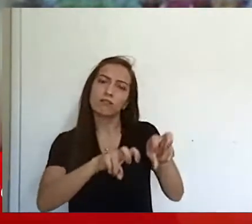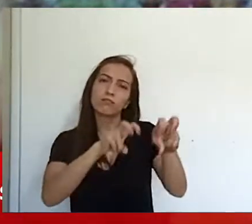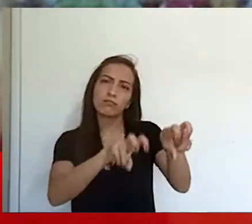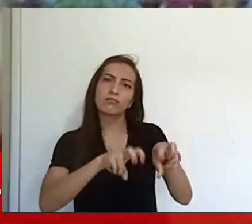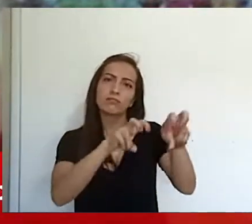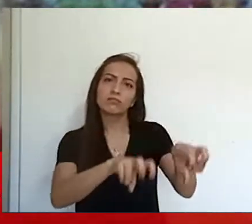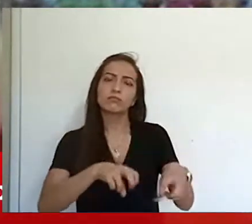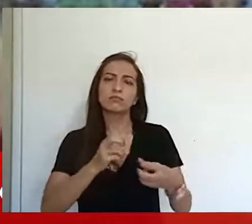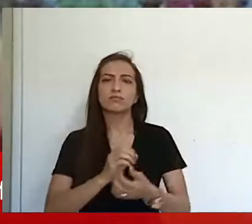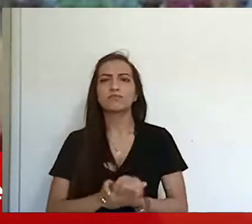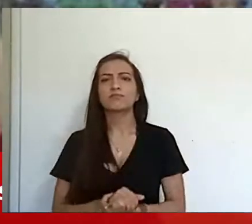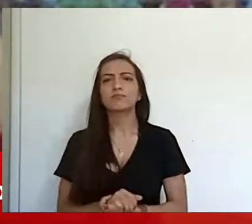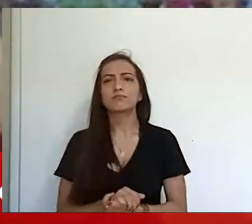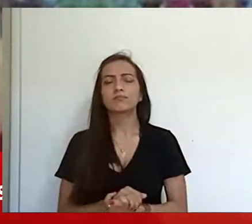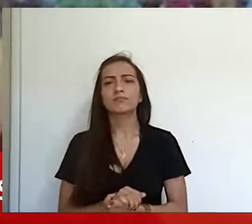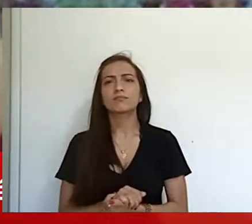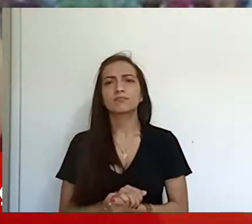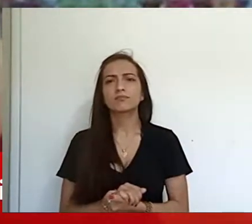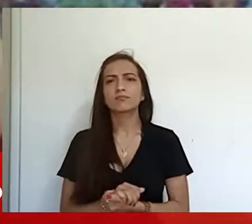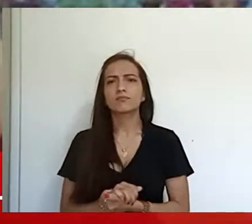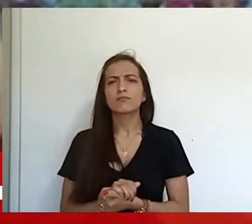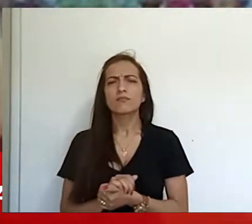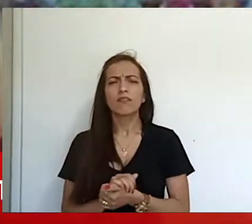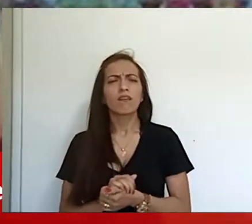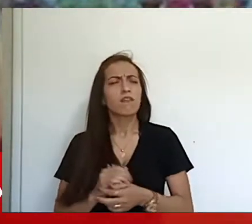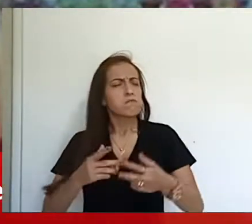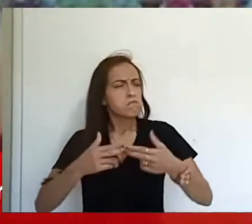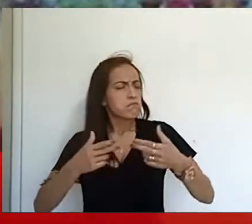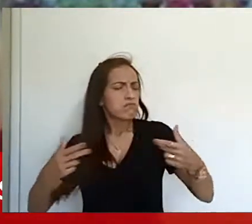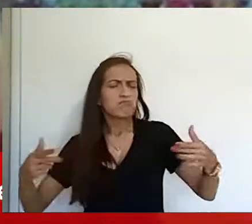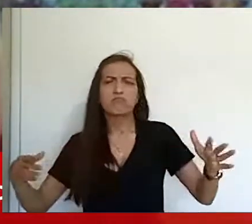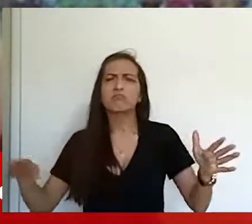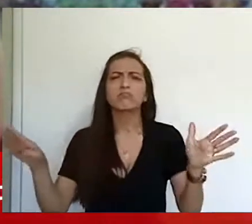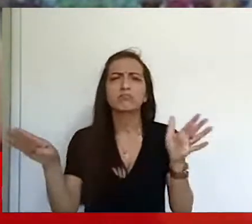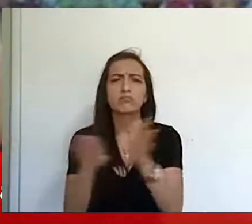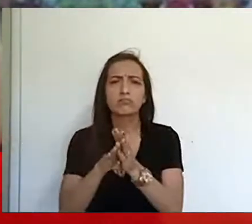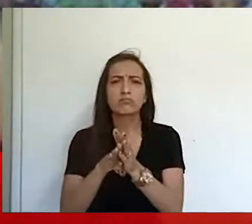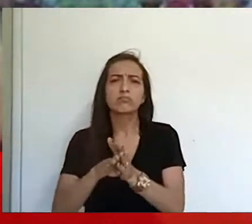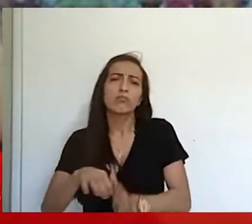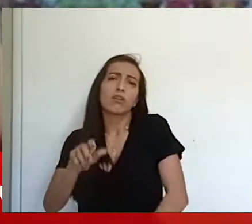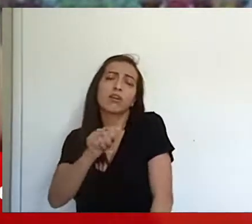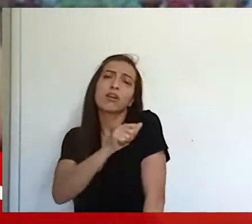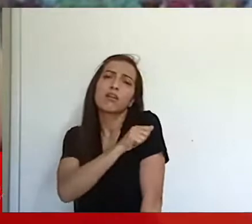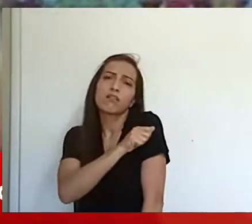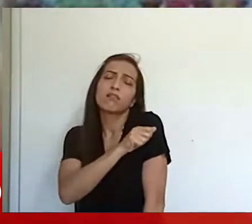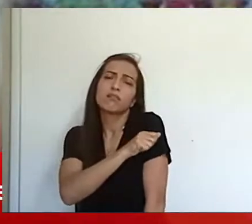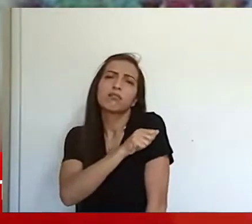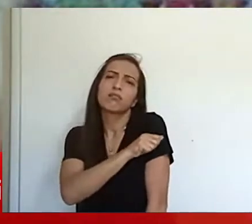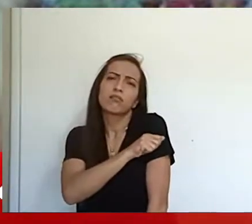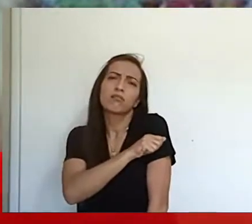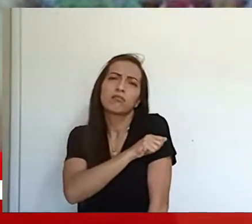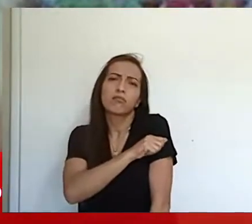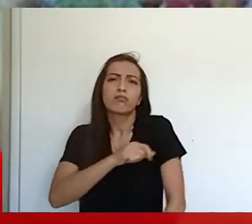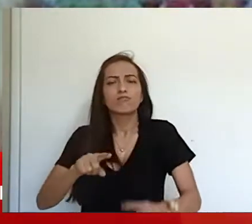Que é um instrumento que chega até os estudantes, pelo menos até uma boa parte, mas a gente quer chegar a 100%.